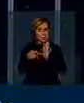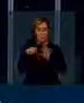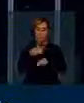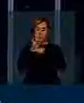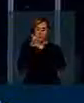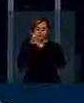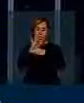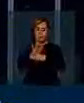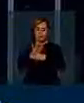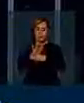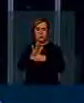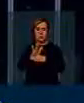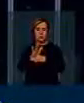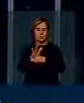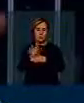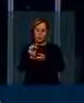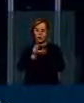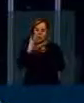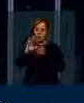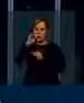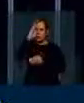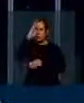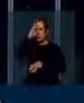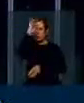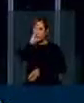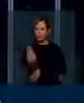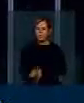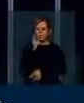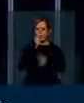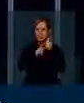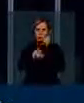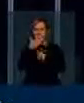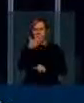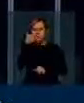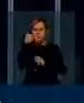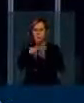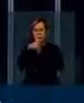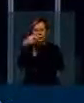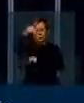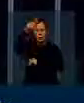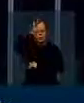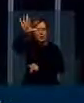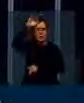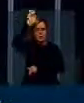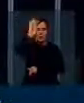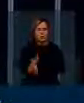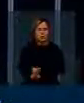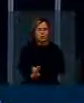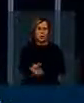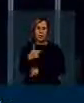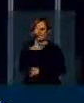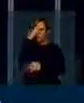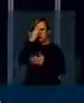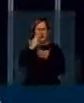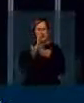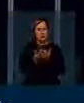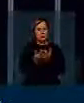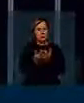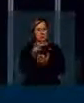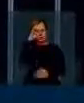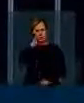ajudando a alocar recursos para o Exército Brasileiro para melhorar as suas condições lá no norte do país. E eu não acredito, General Enzo, que o senhor